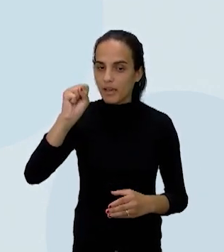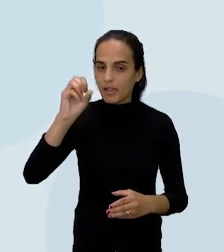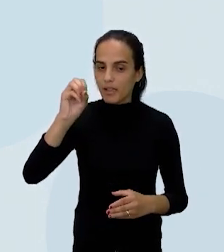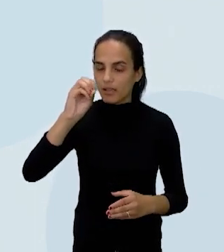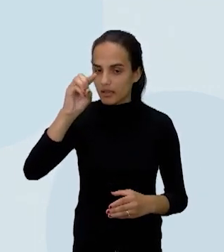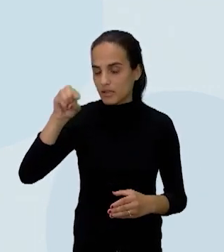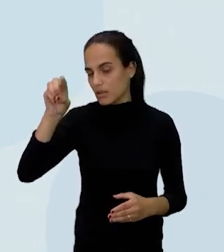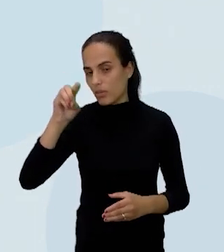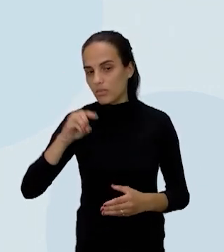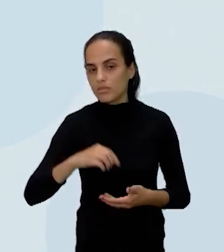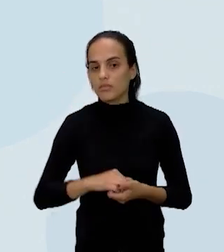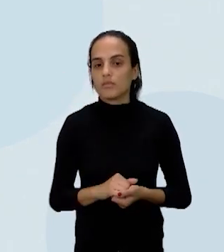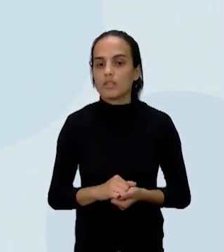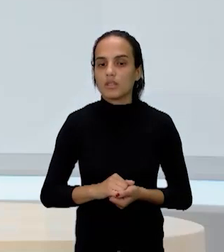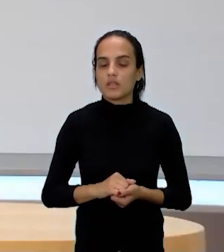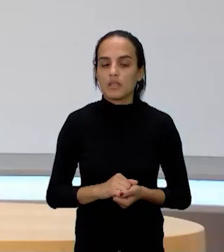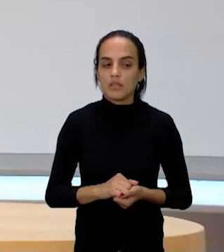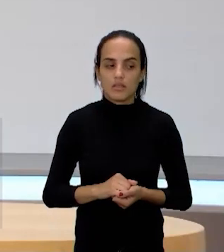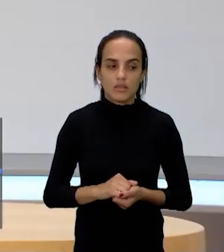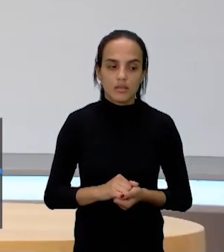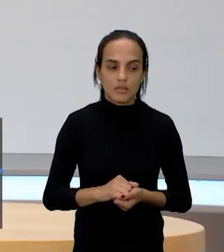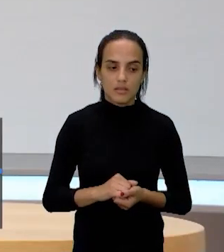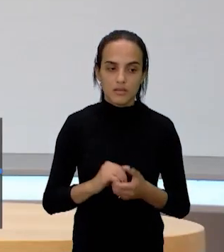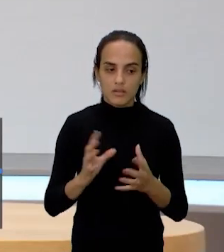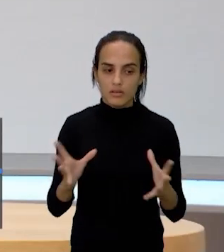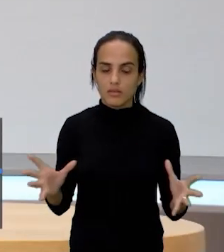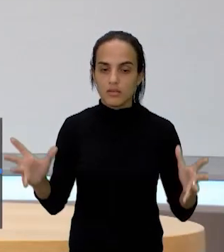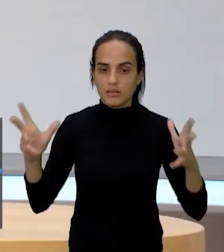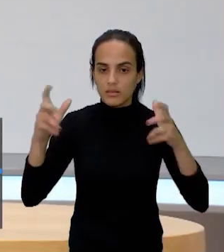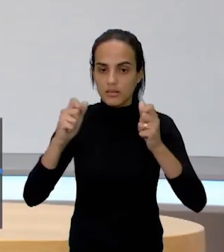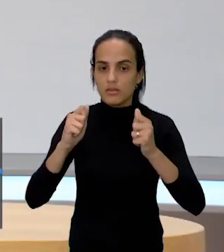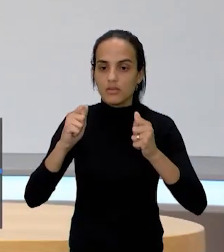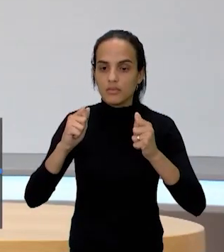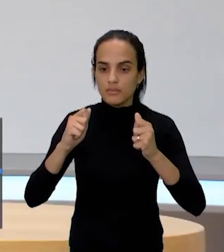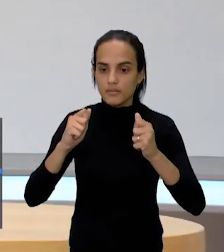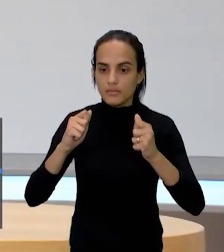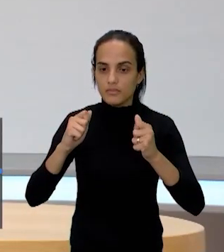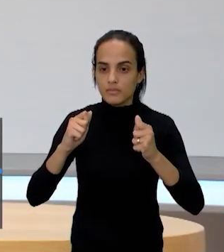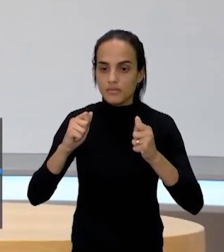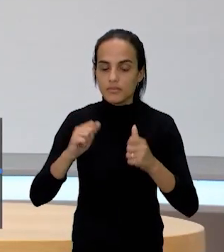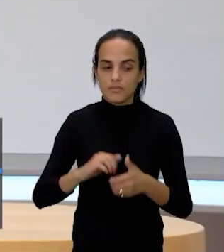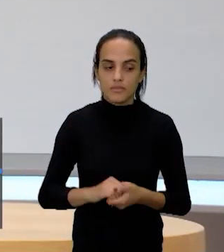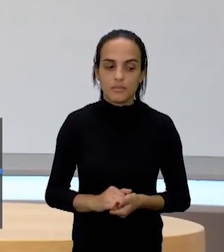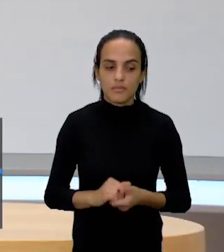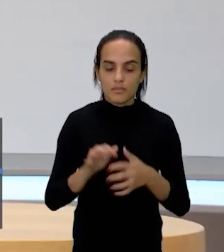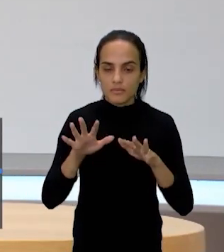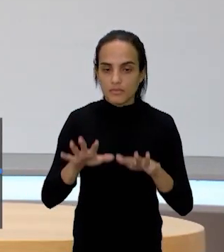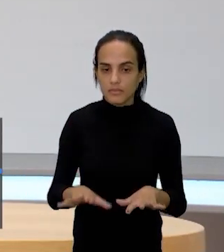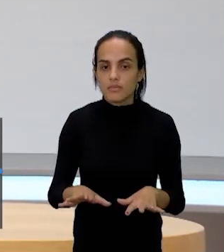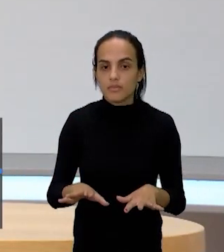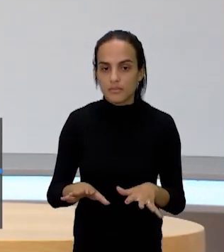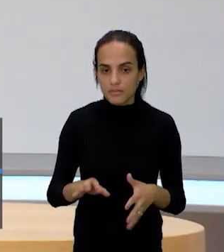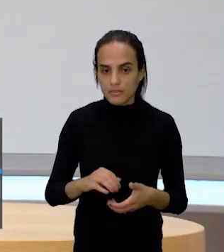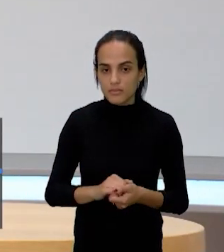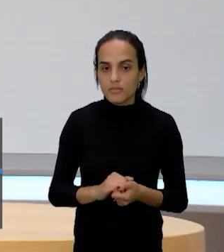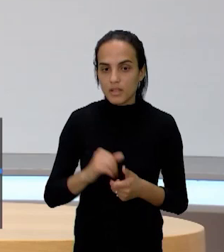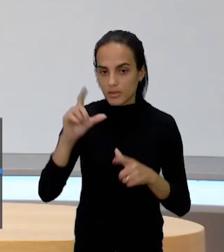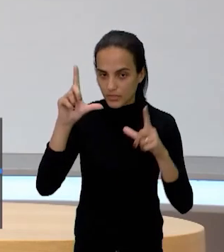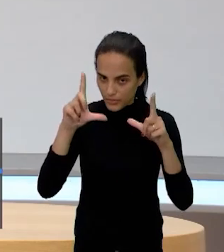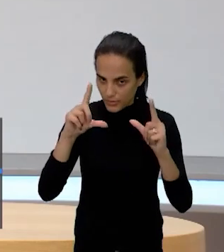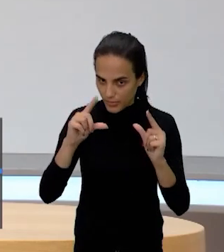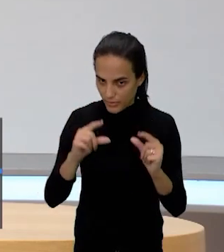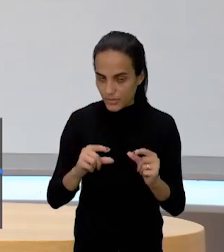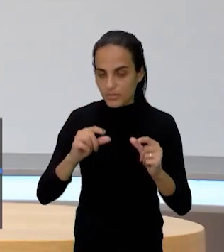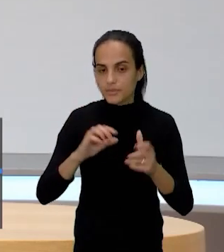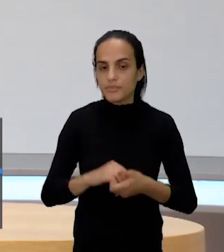gases, eles vão se expandir, mas ali dentro da panela de pressão, eles ficam concentrados e, consequentemente, diminui a pressão.